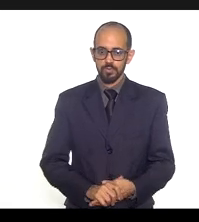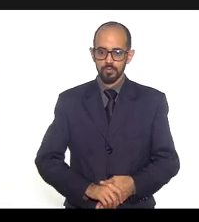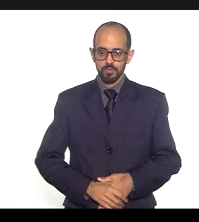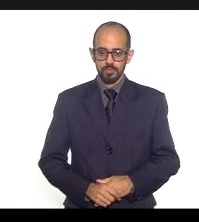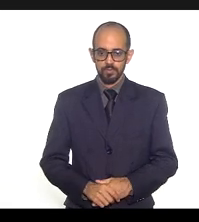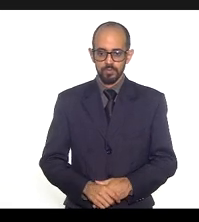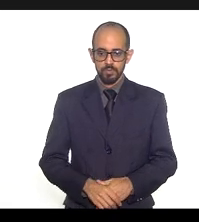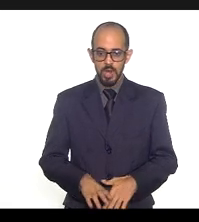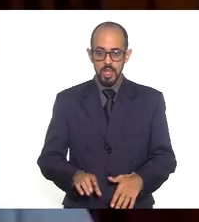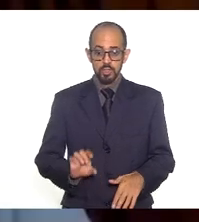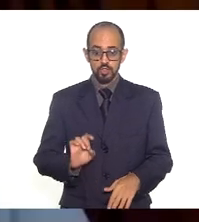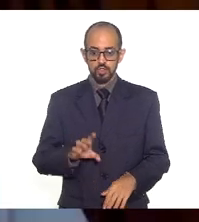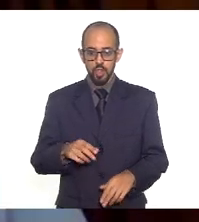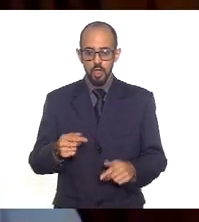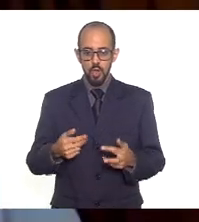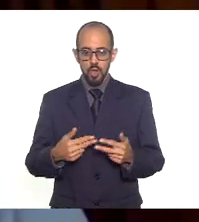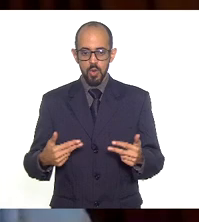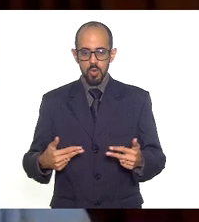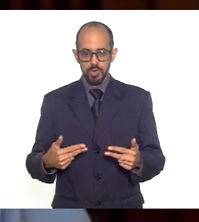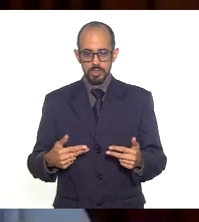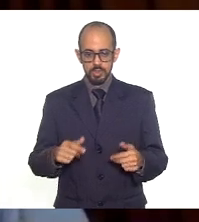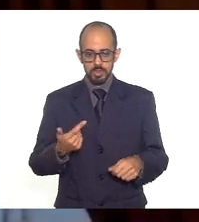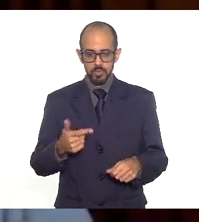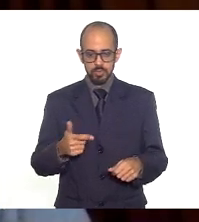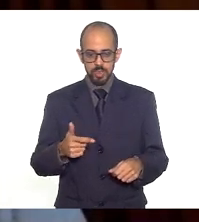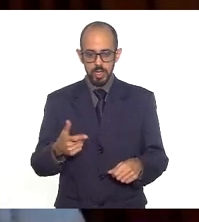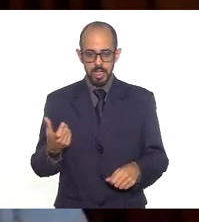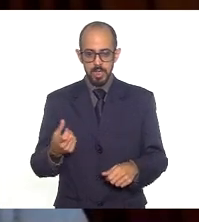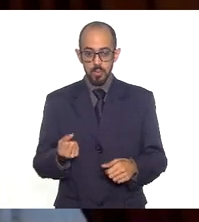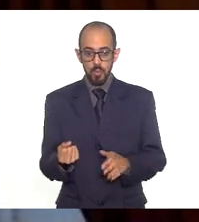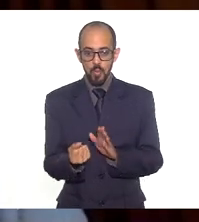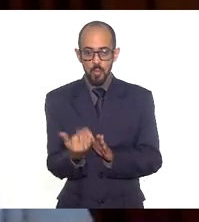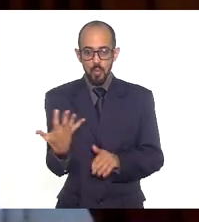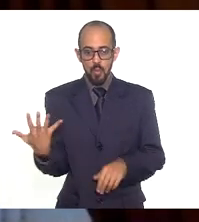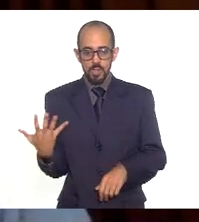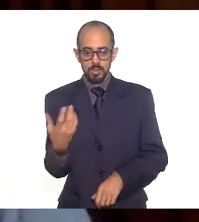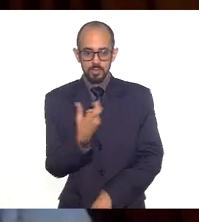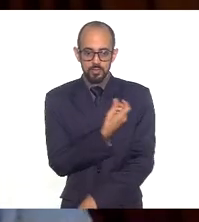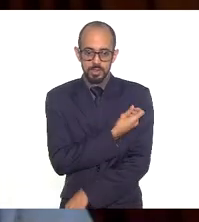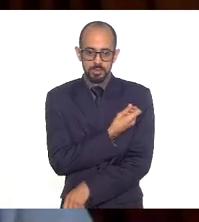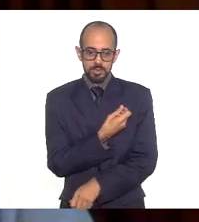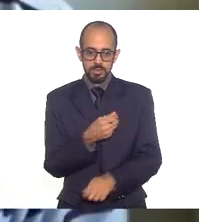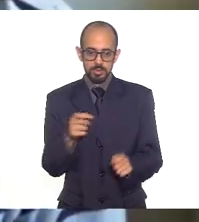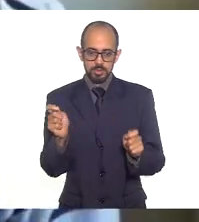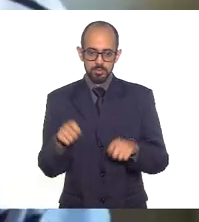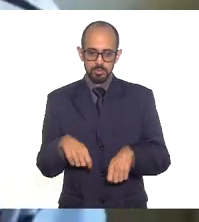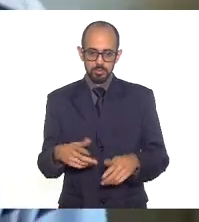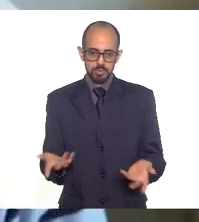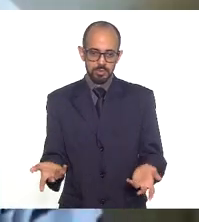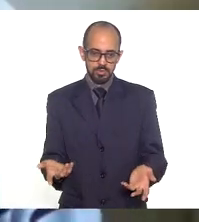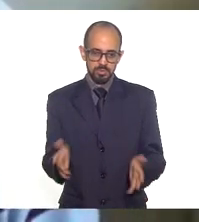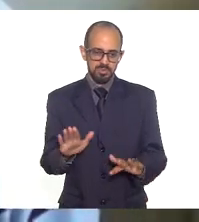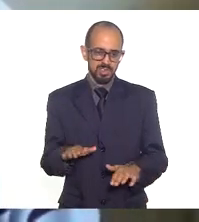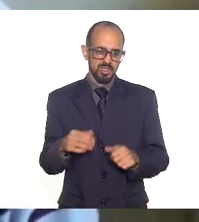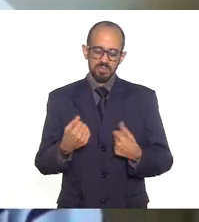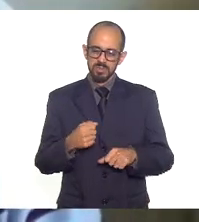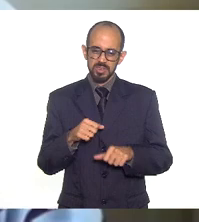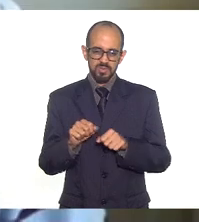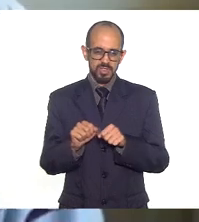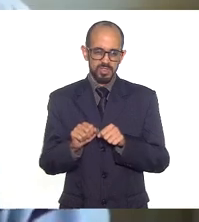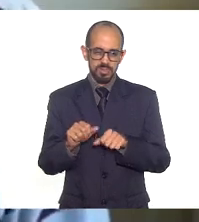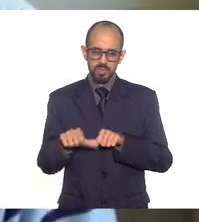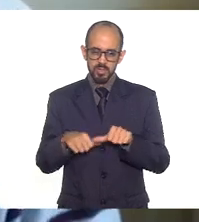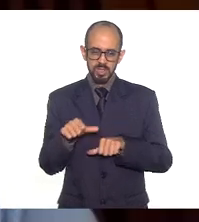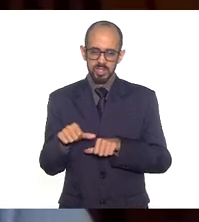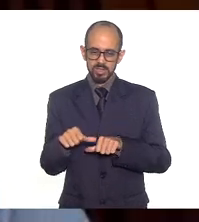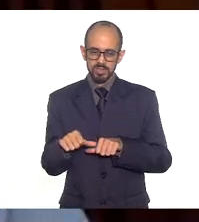A única coisa que não tem é o total de vacinas disponíveis. Poderia alterar aí. Mas aí tem que fazer uma alteração